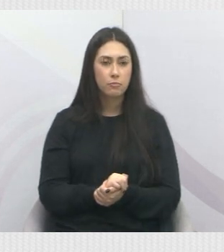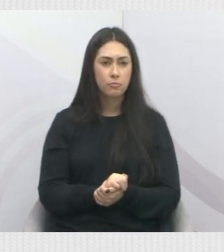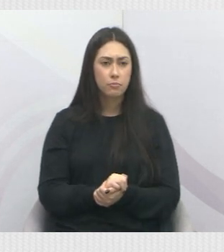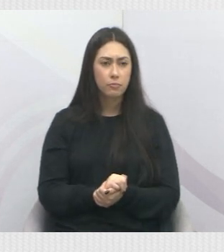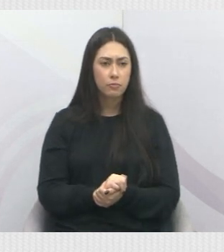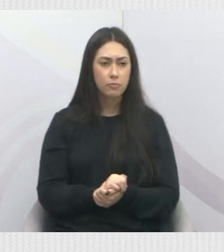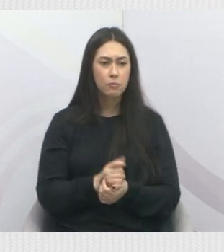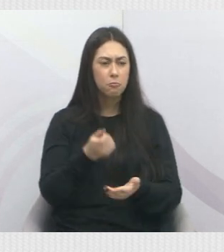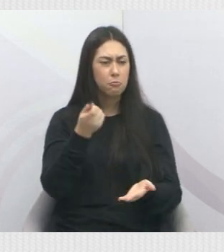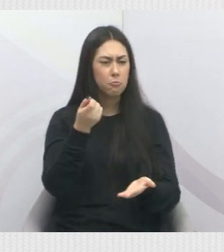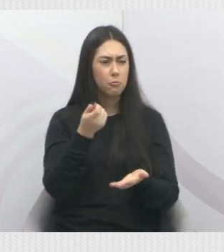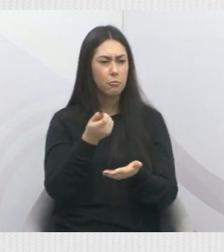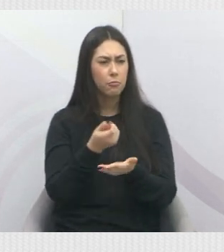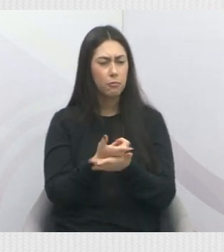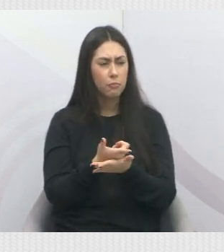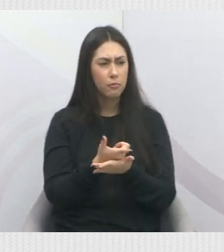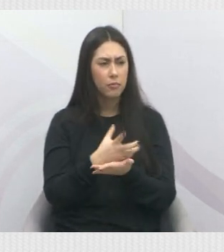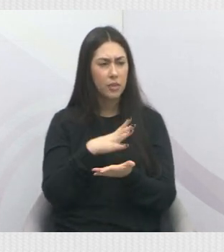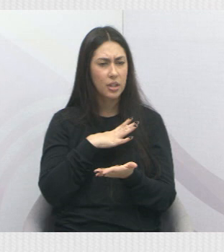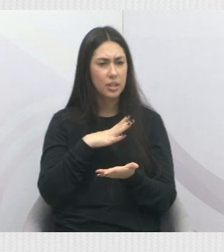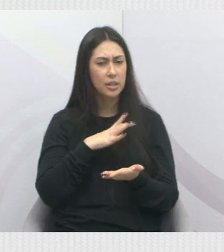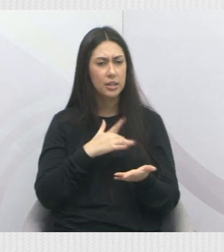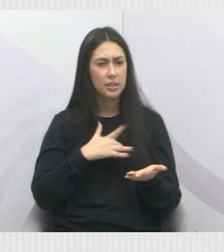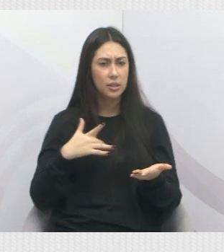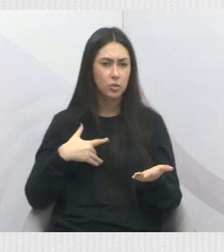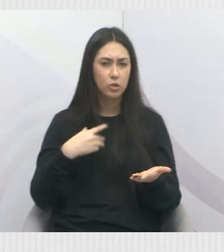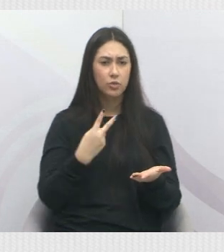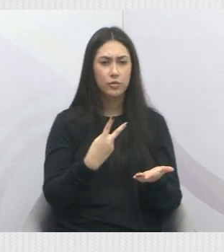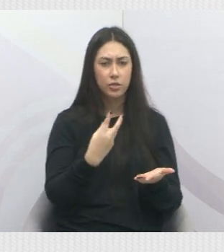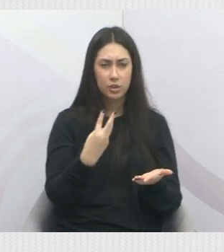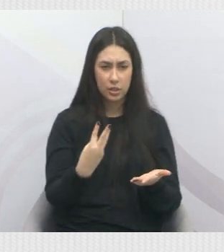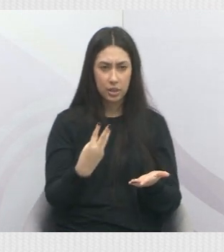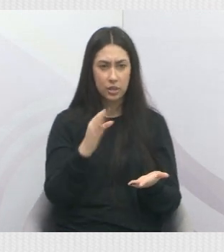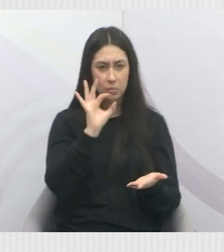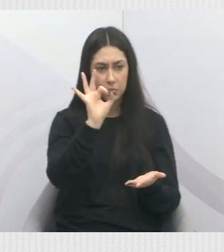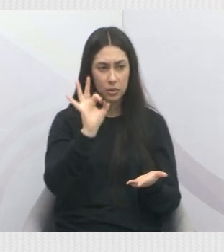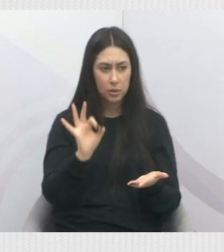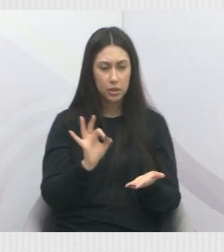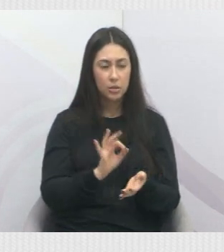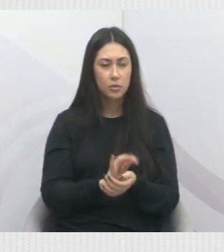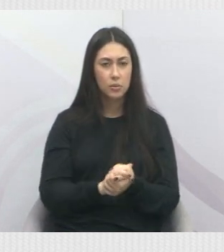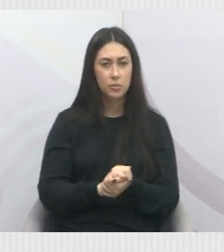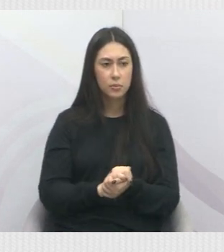uma aplicação do município na saúde de 23,30%.